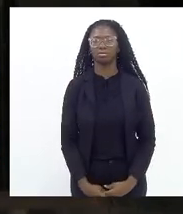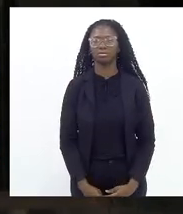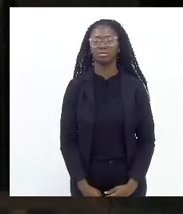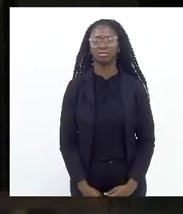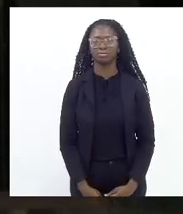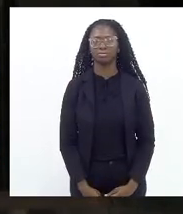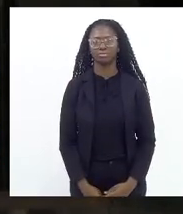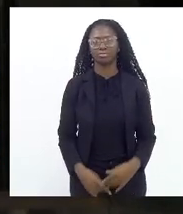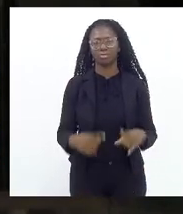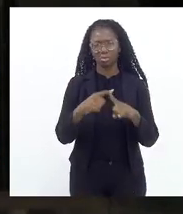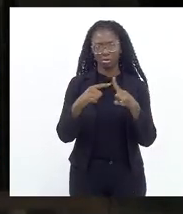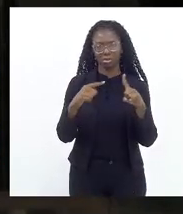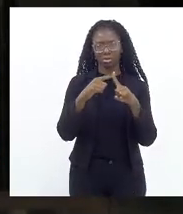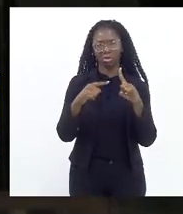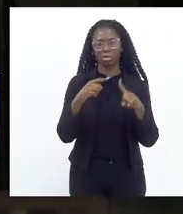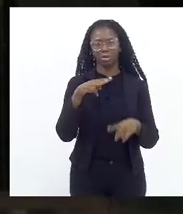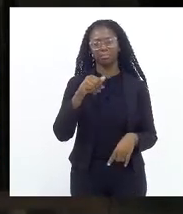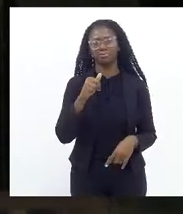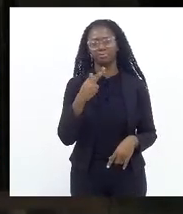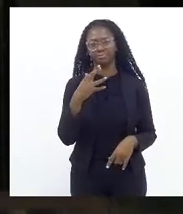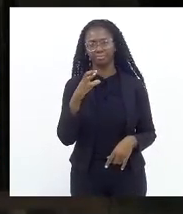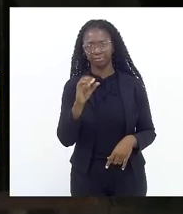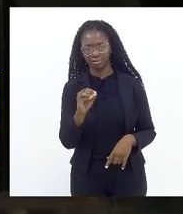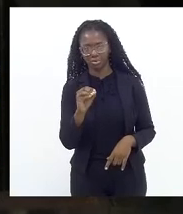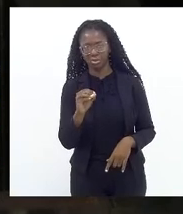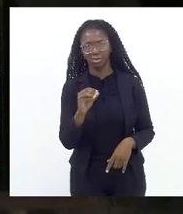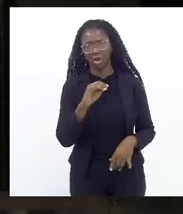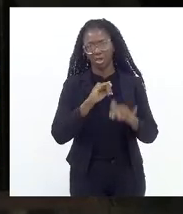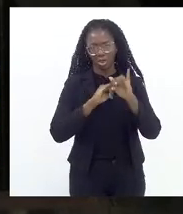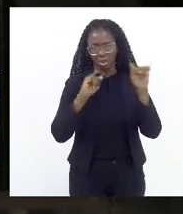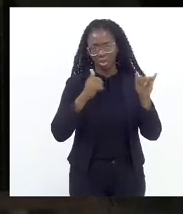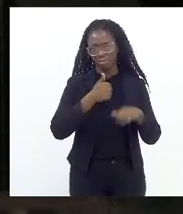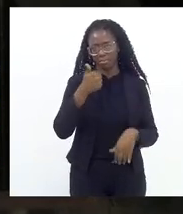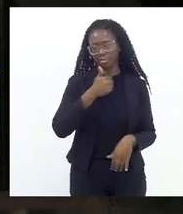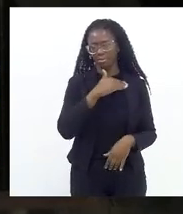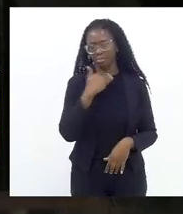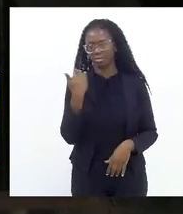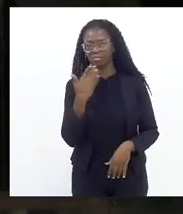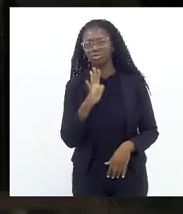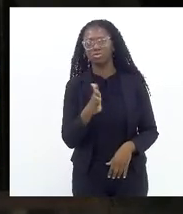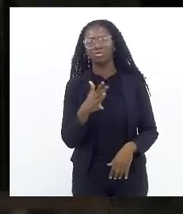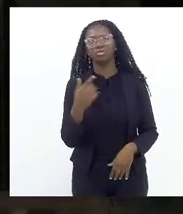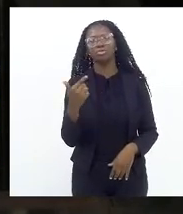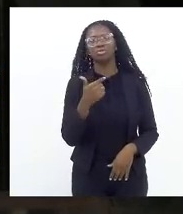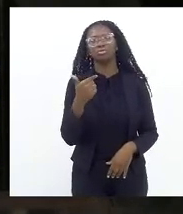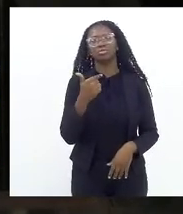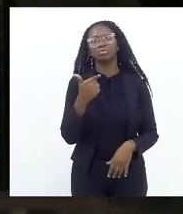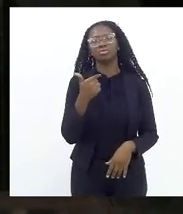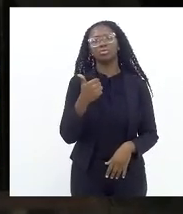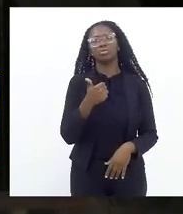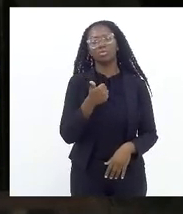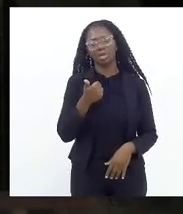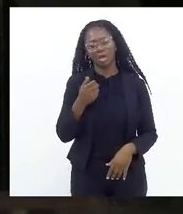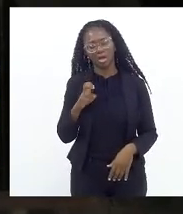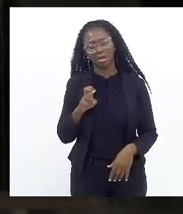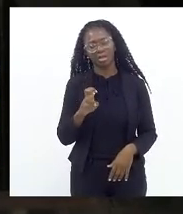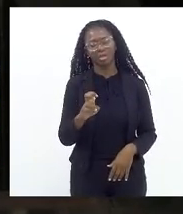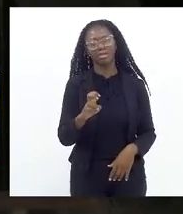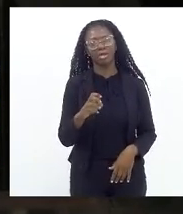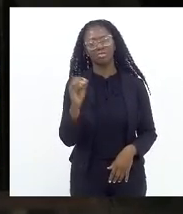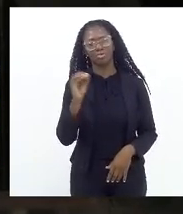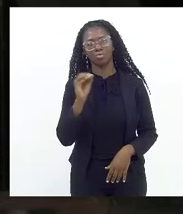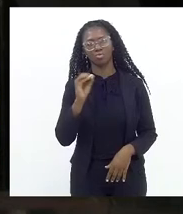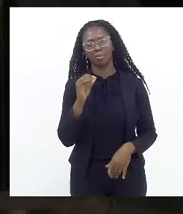Em meados de março, nós tivemos a notícia da primeira morte. Já estamos na segunda quinzena do mês de